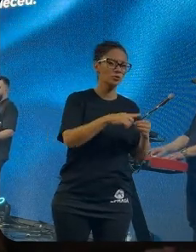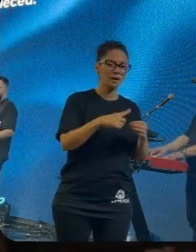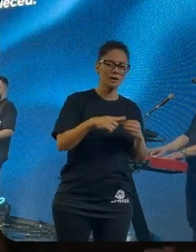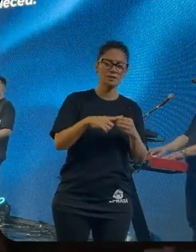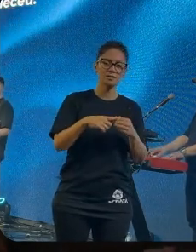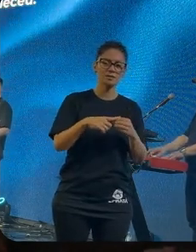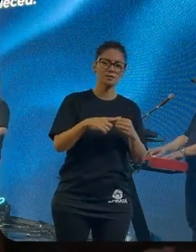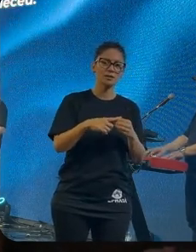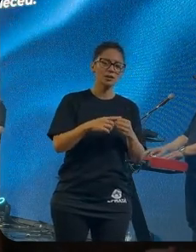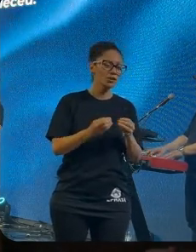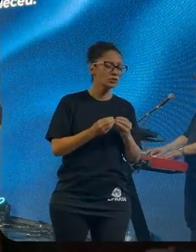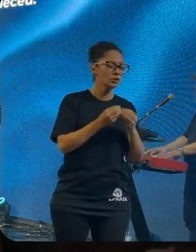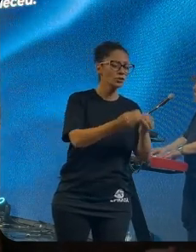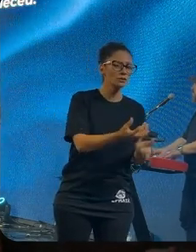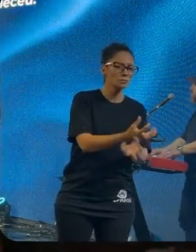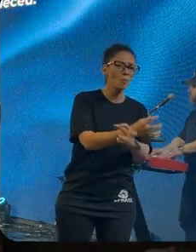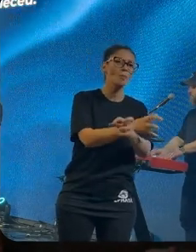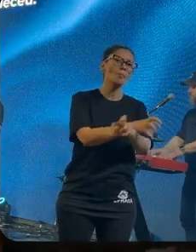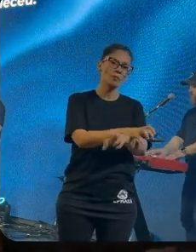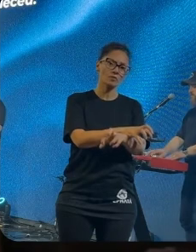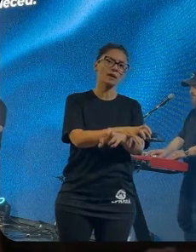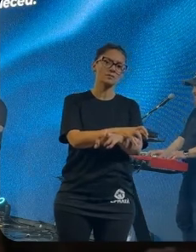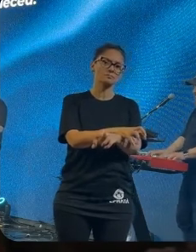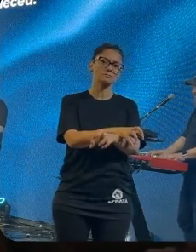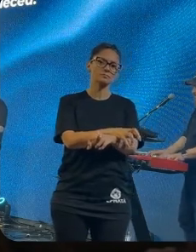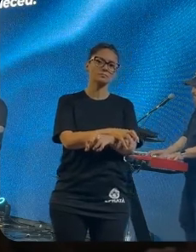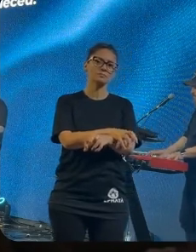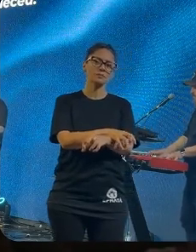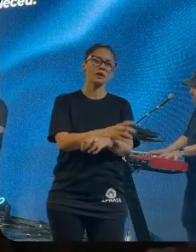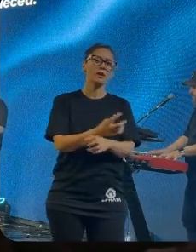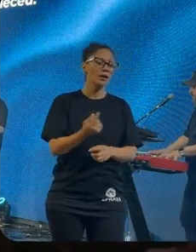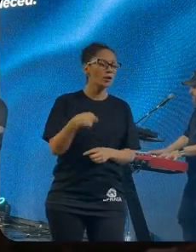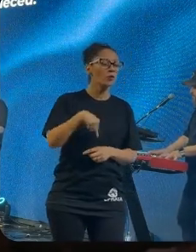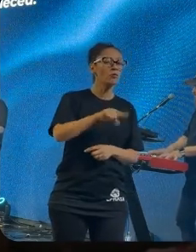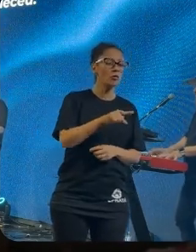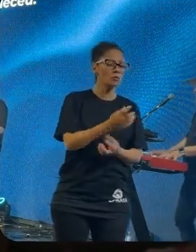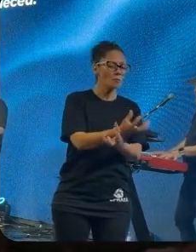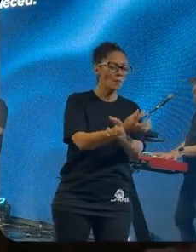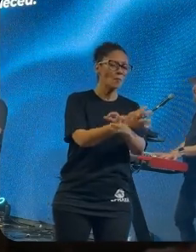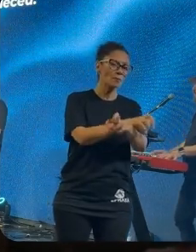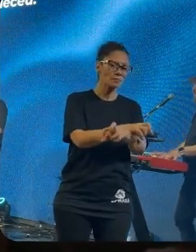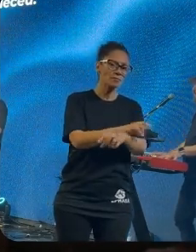vou feliz para o vale, mas eu não saio do lugar da obediência.